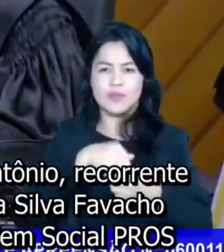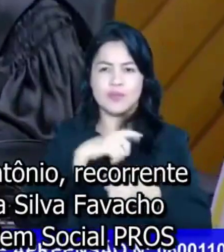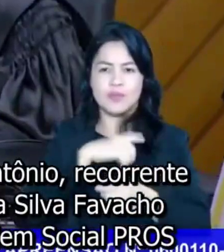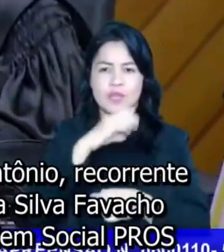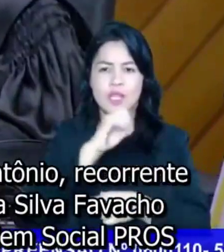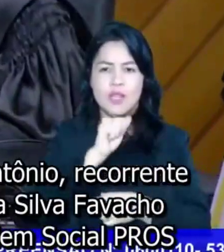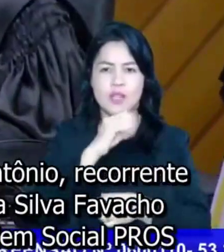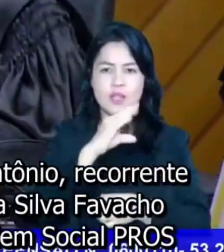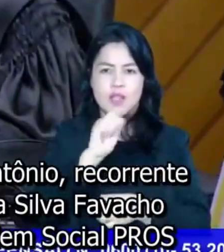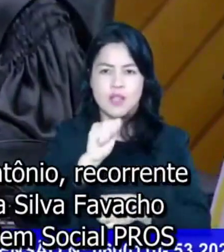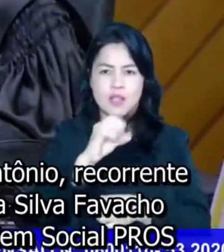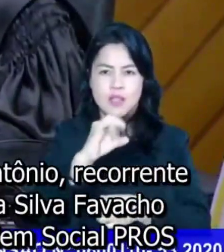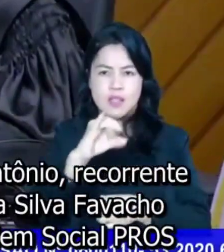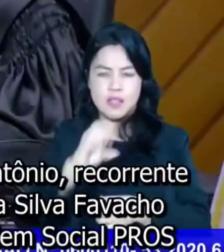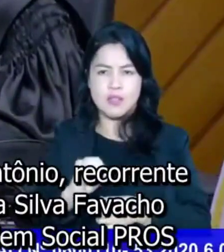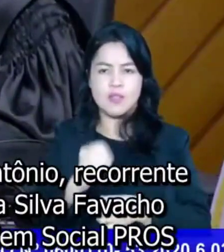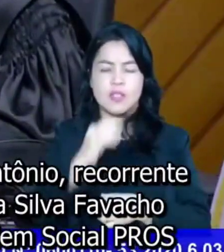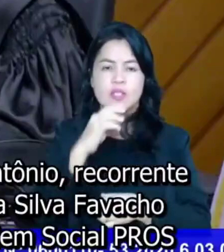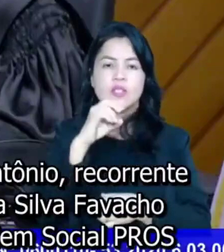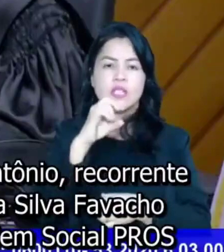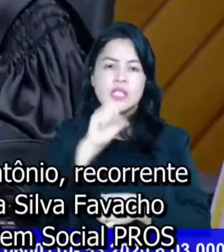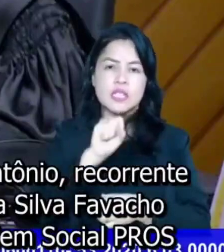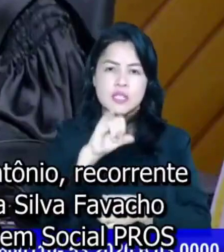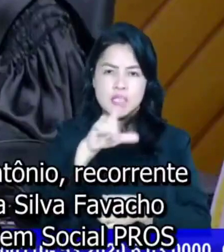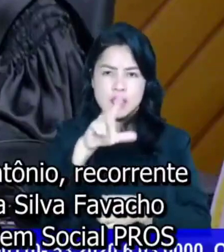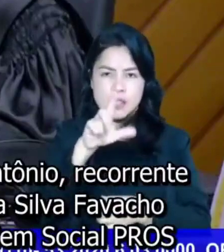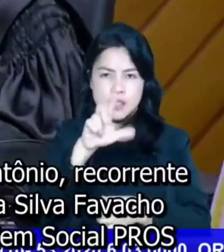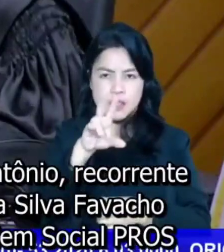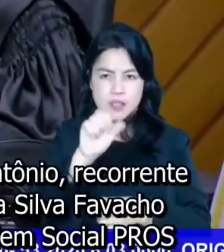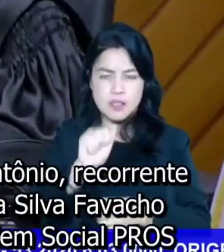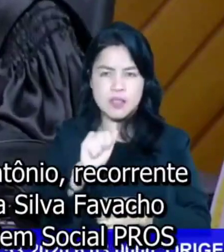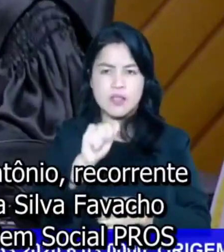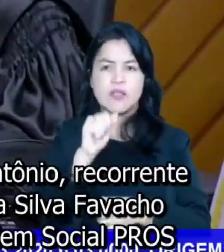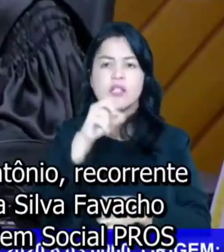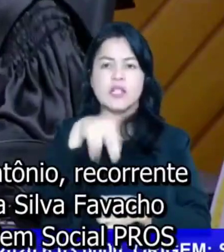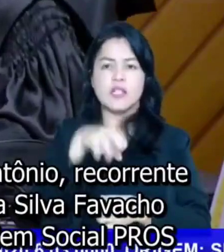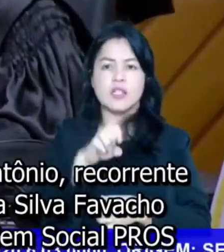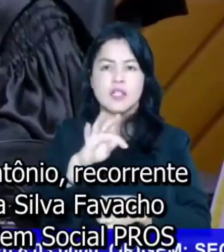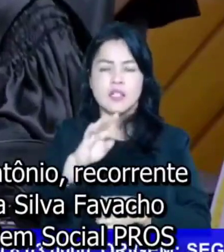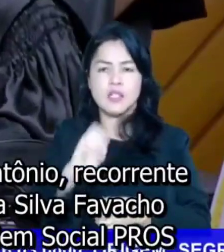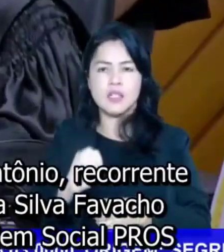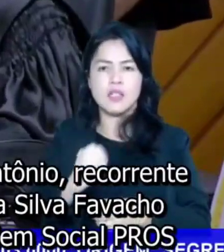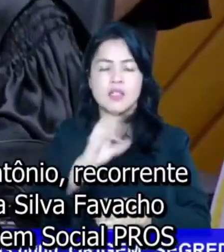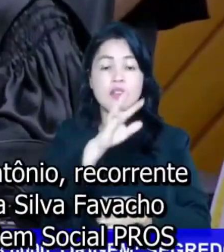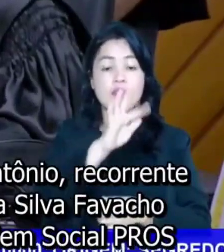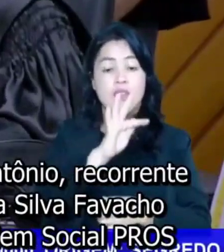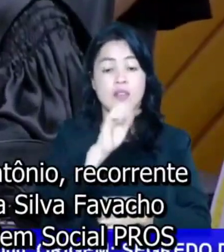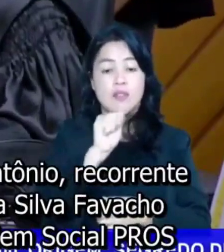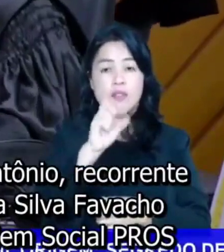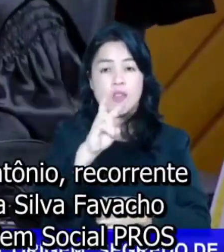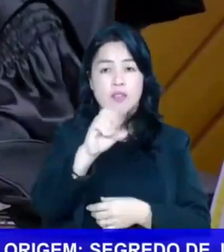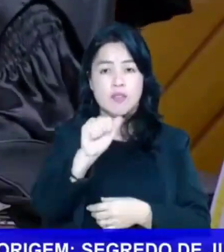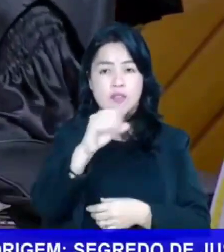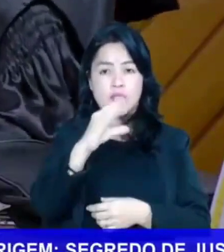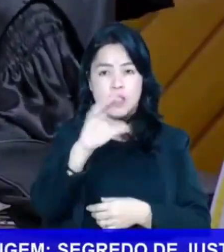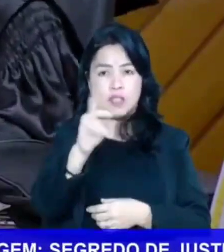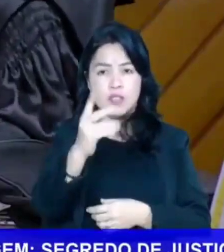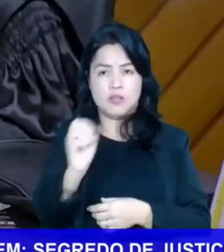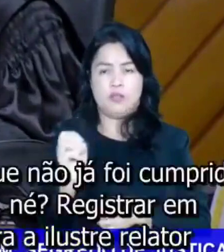da Silva Favacho Neto, Real Petróleo Limitada, Partido Republicanos da Ordem Social,